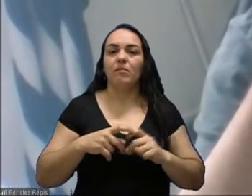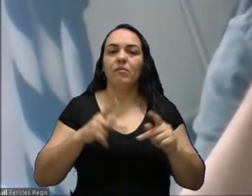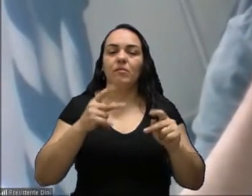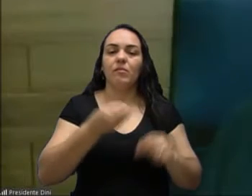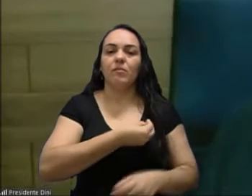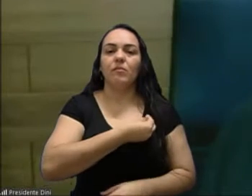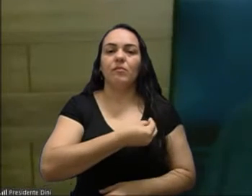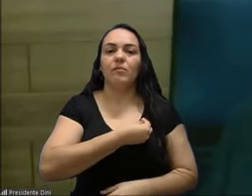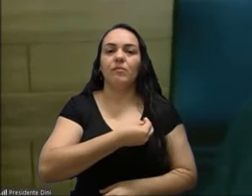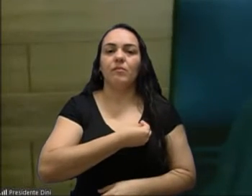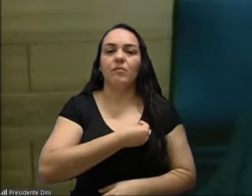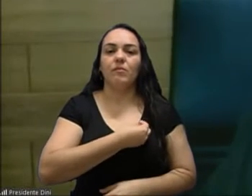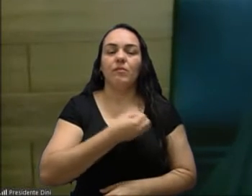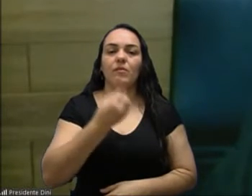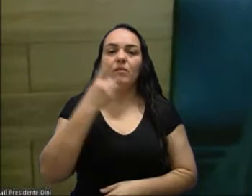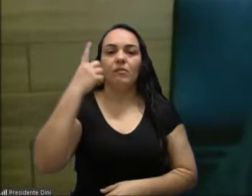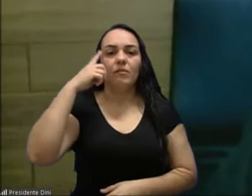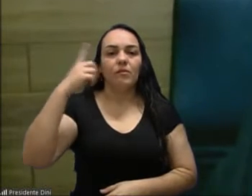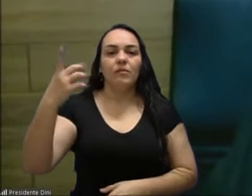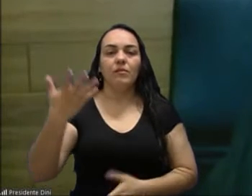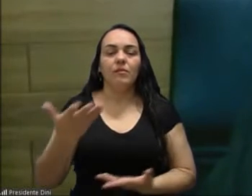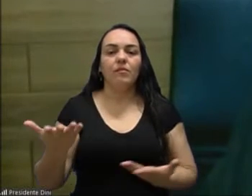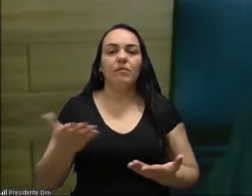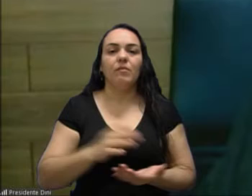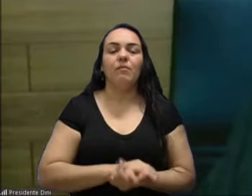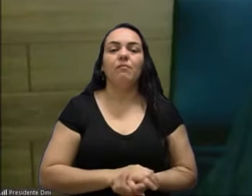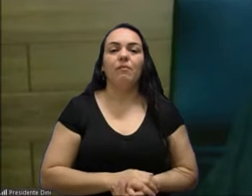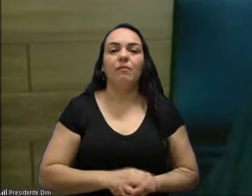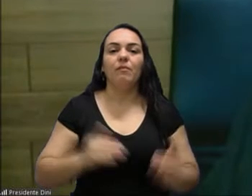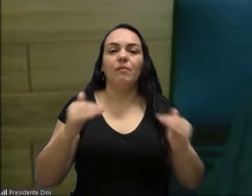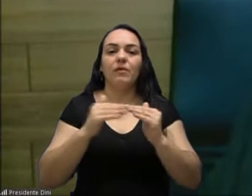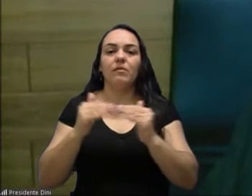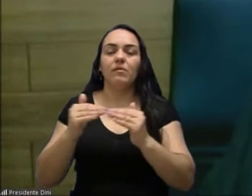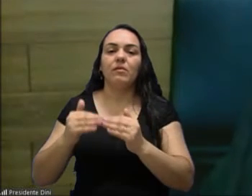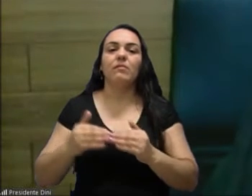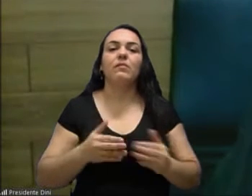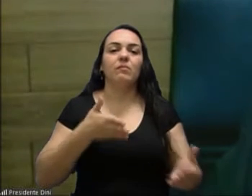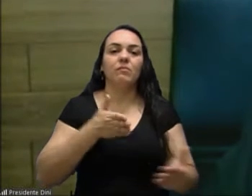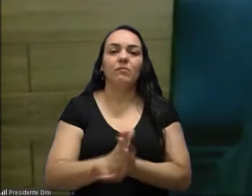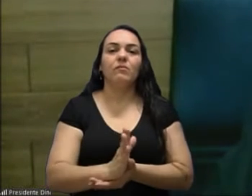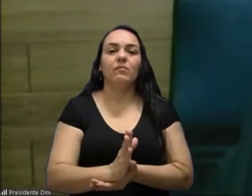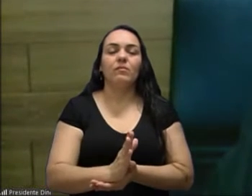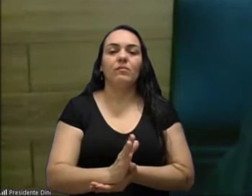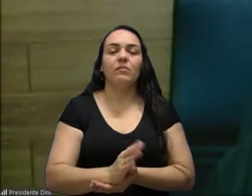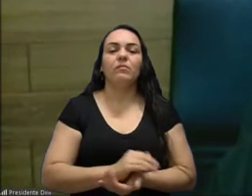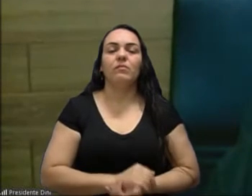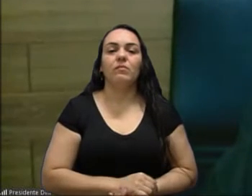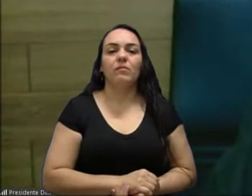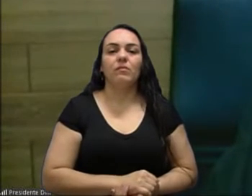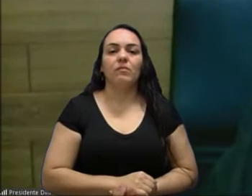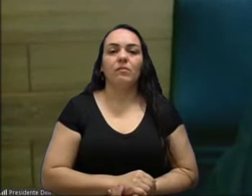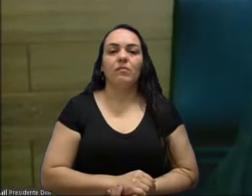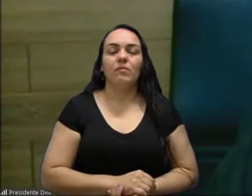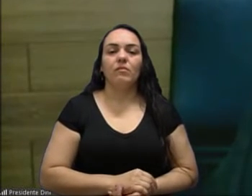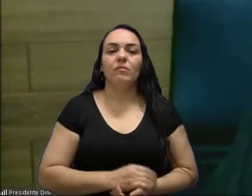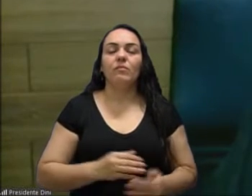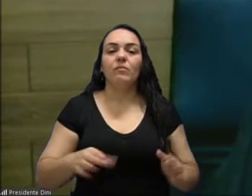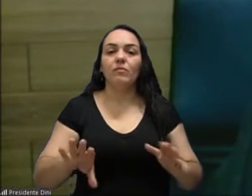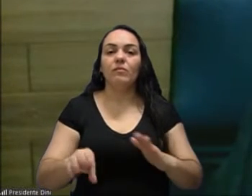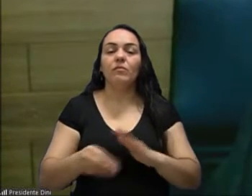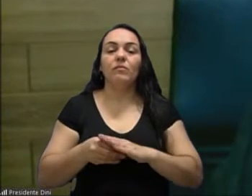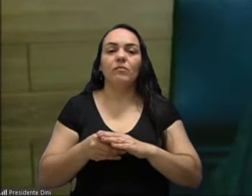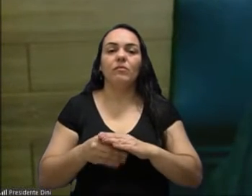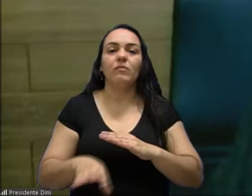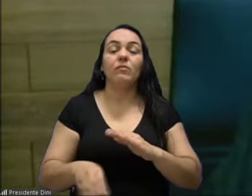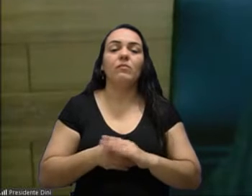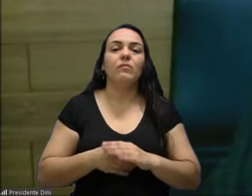presente jóia bom dia vereador doutor hélio os vereadores concordam permanecem como estão está aprovado a emenda os vereadores concordam